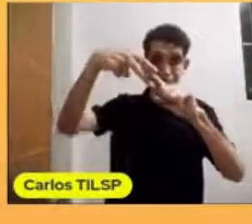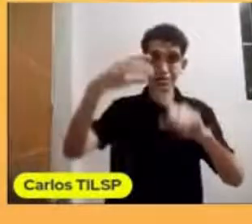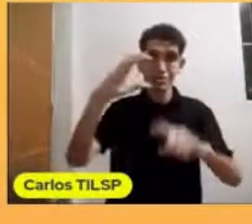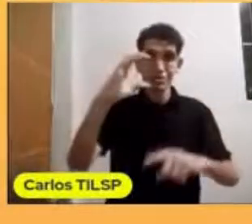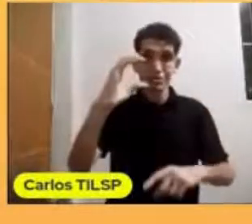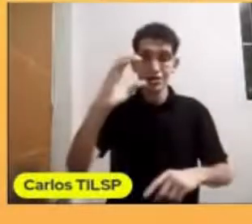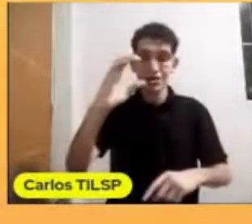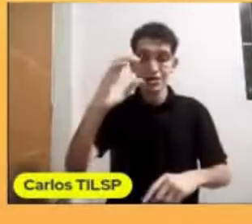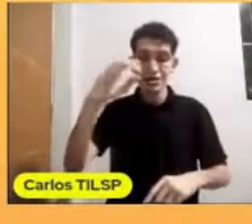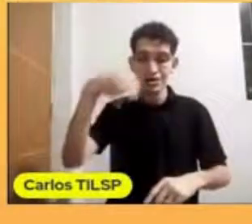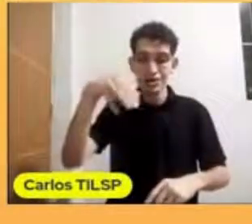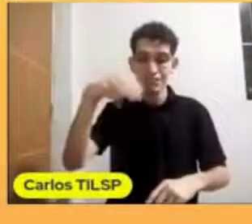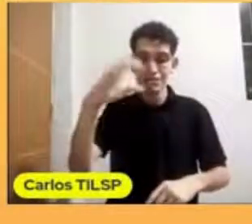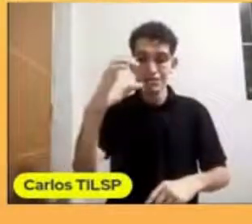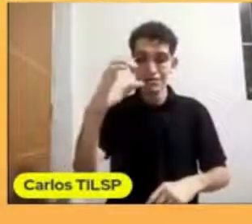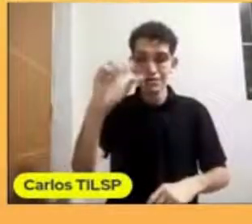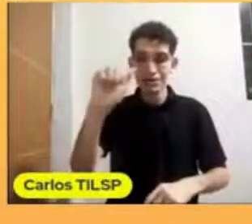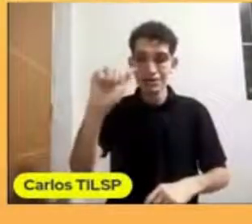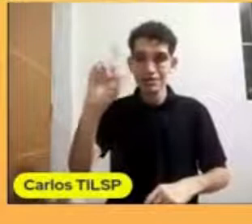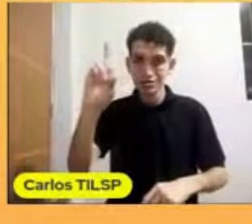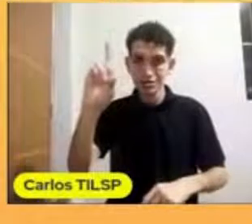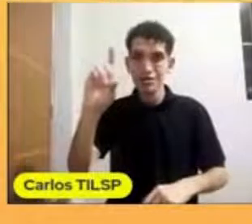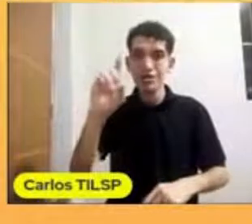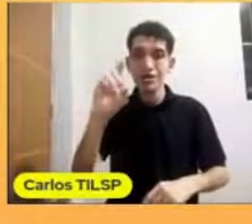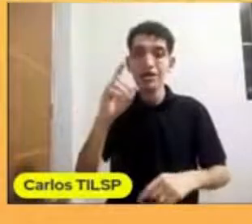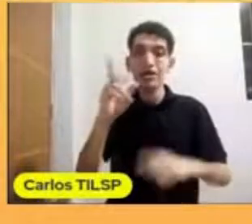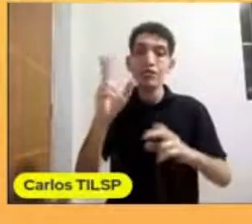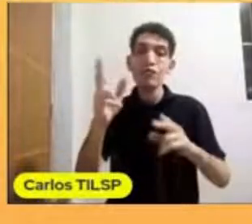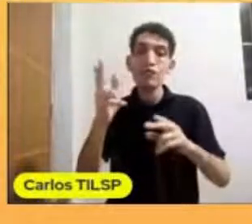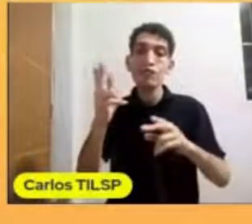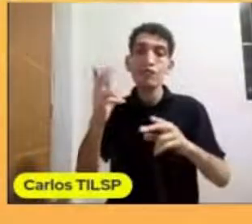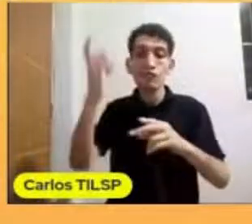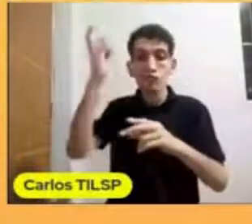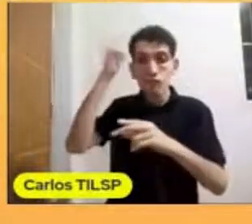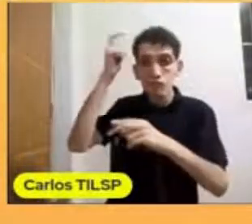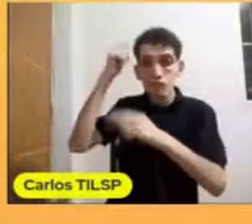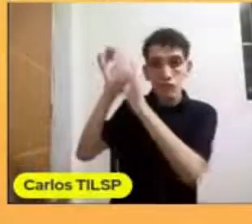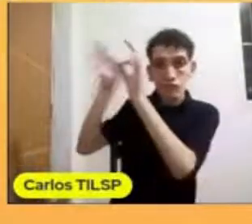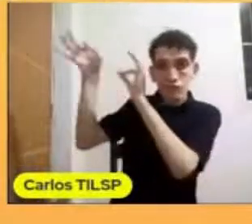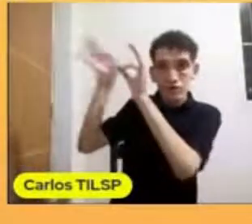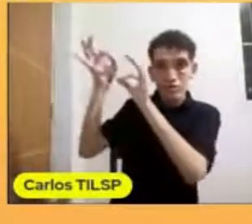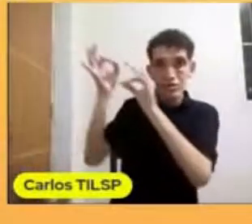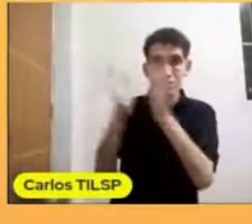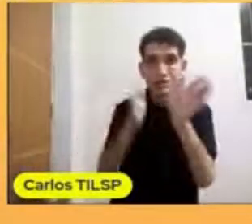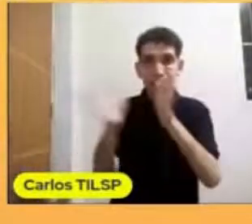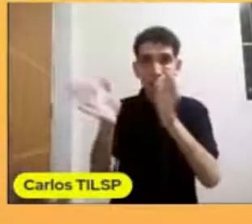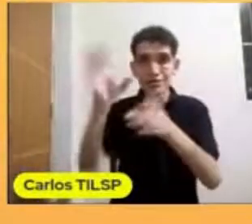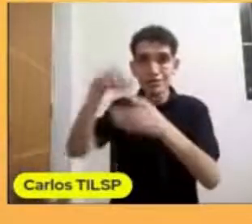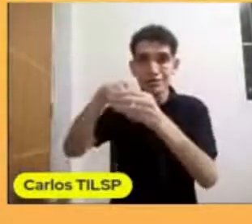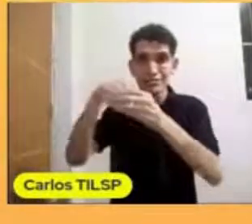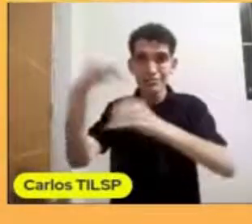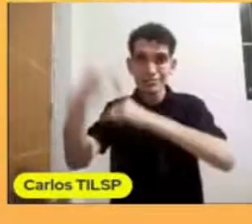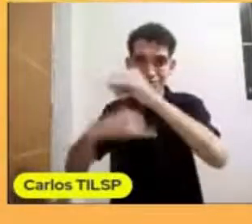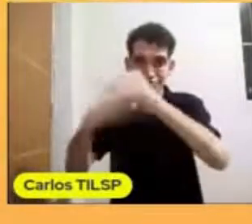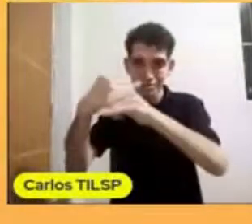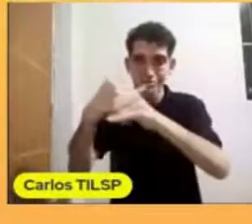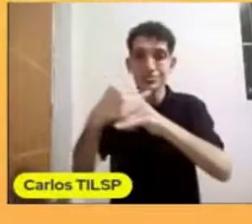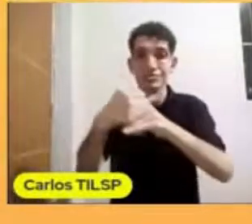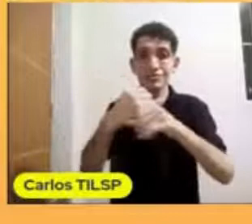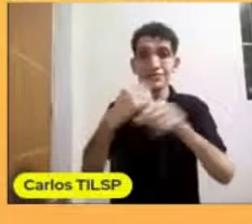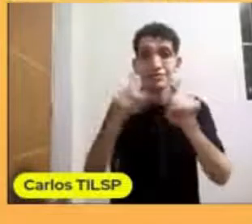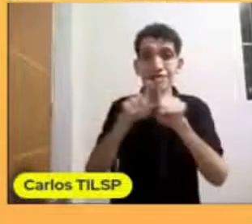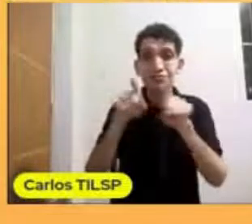o Mindset Construtivo em Acessibilidade Digital. Depois disso, soluções criativas e também, na